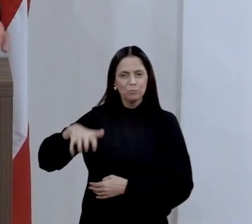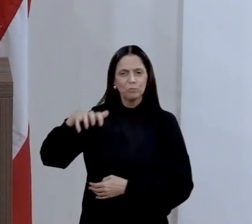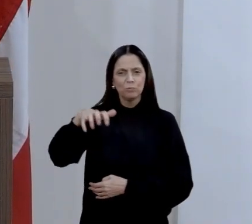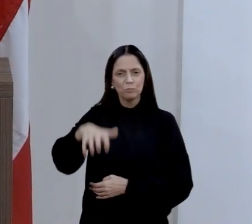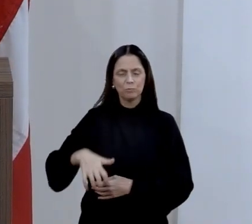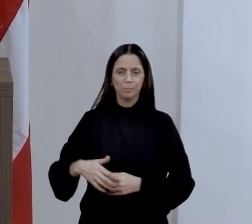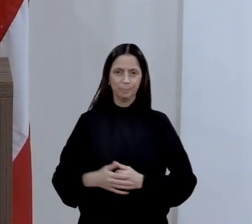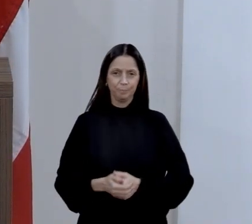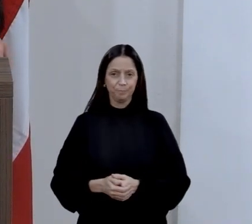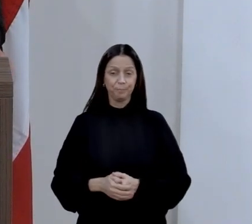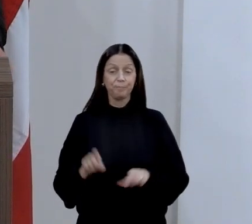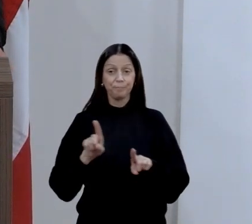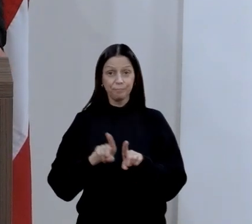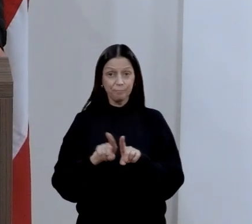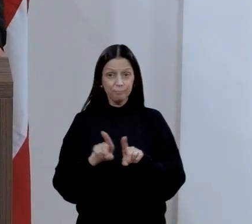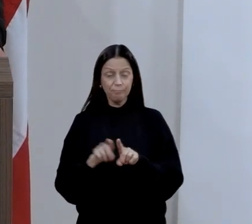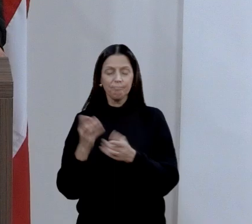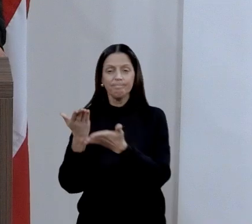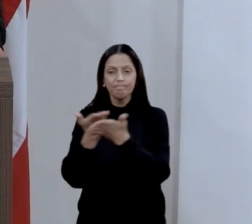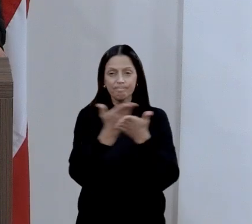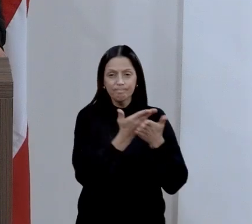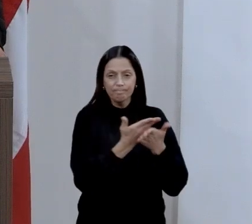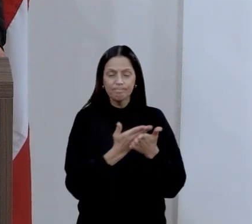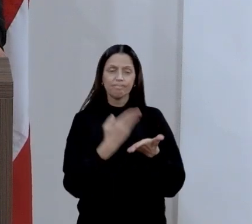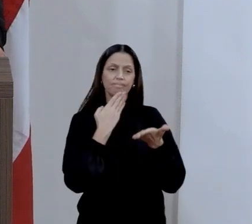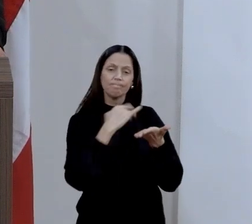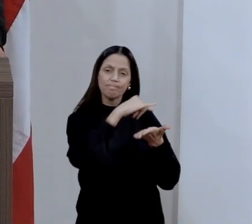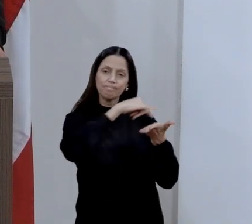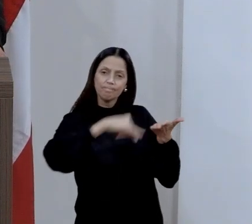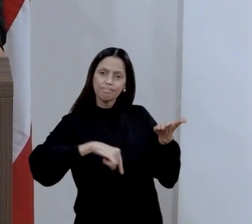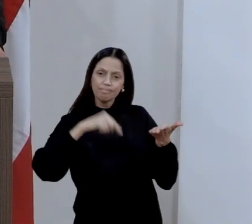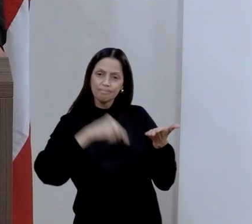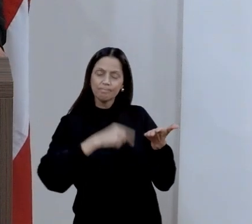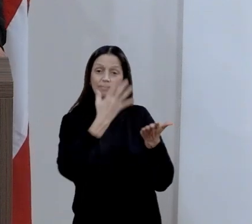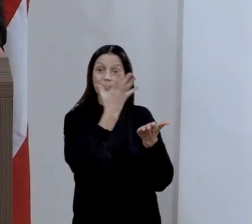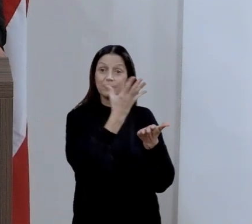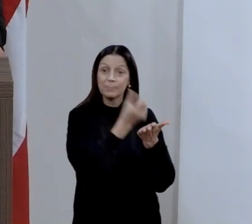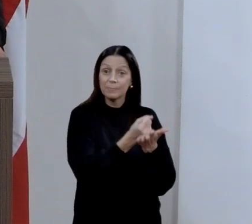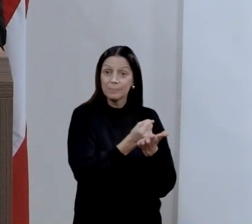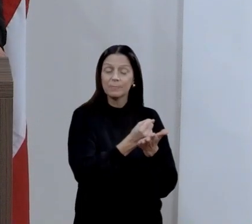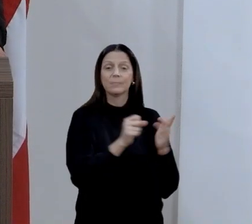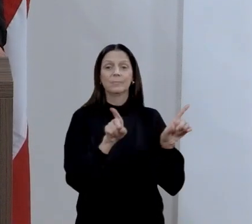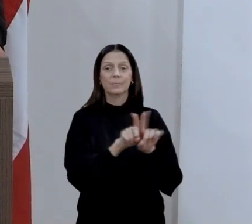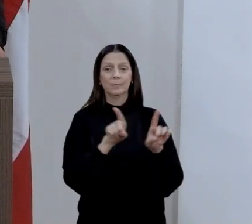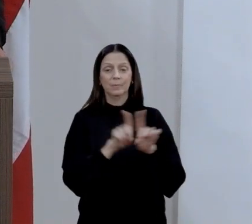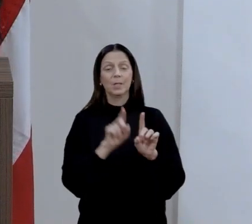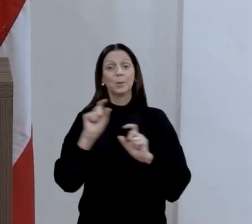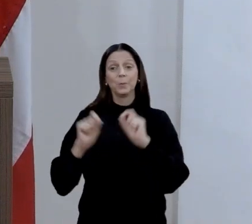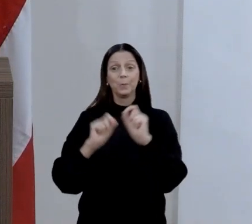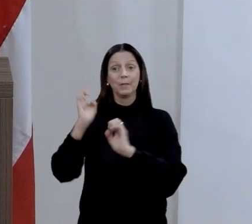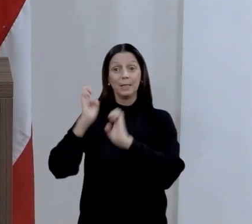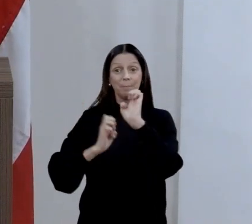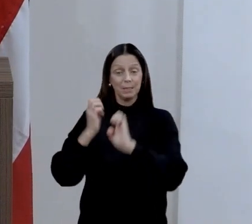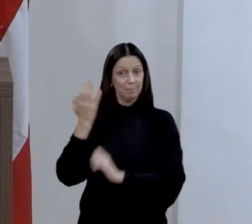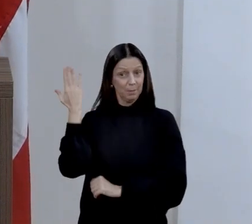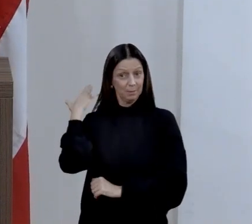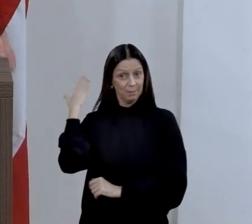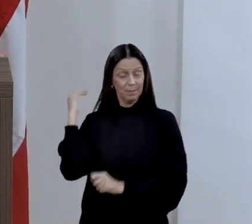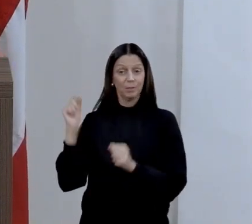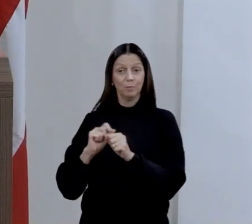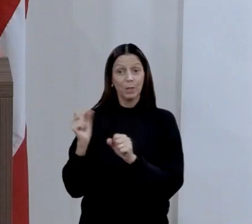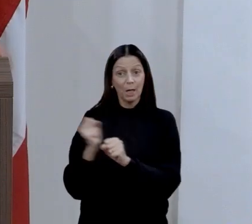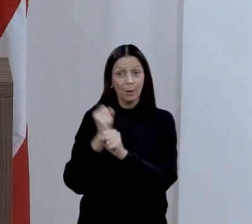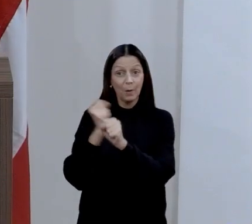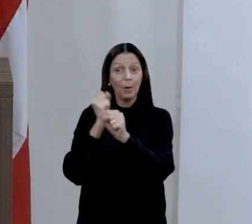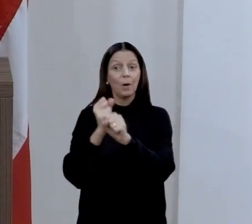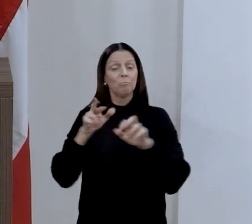aquele estudo que a gente busca ali alguma documentação que tenha registrado o que a empresa que fez uma obra ali naquela